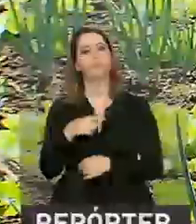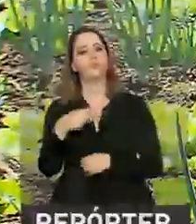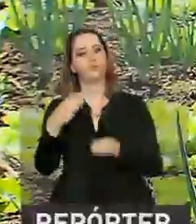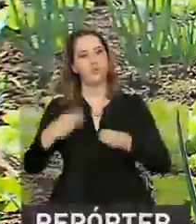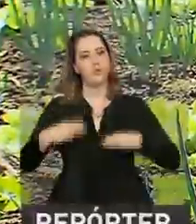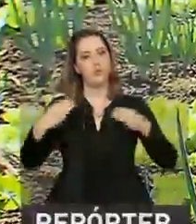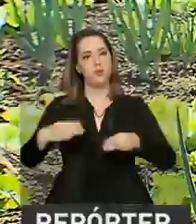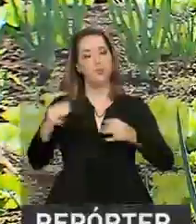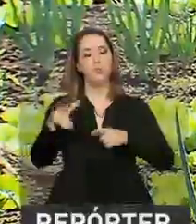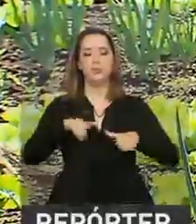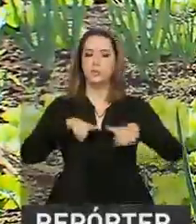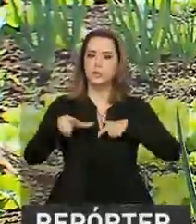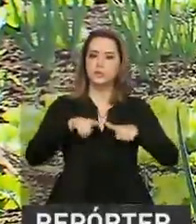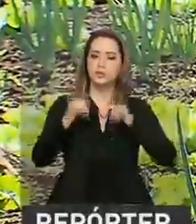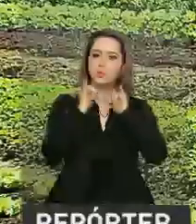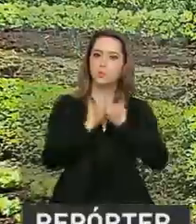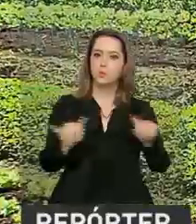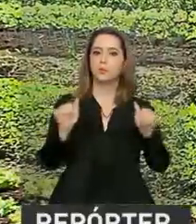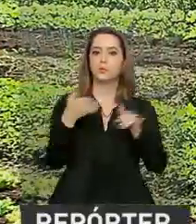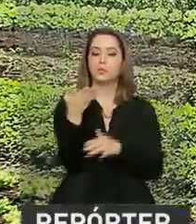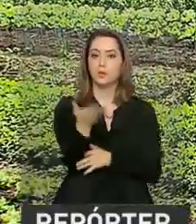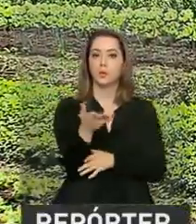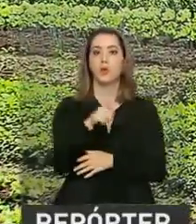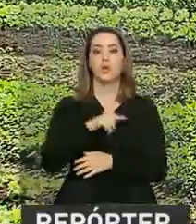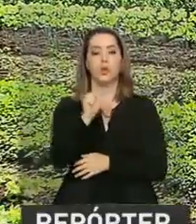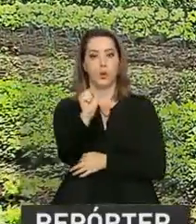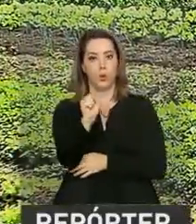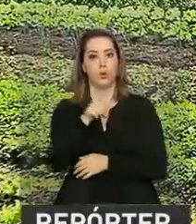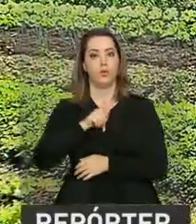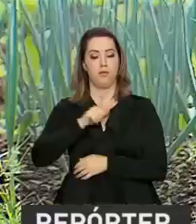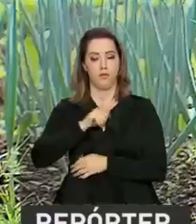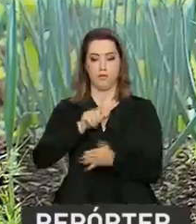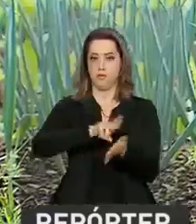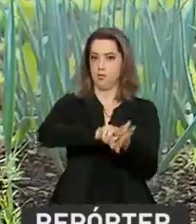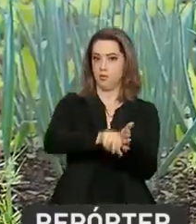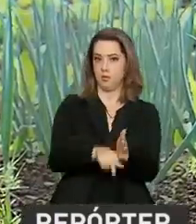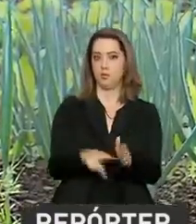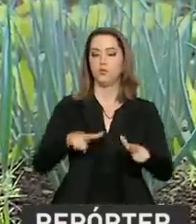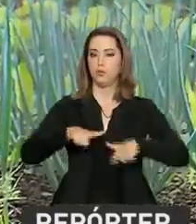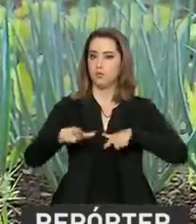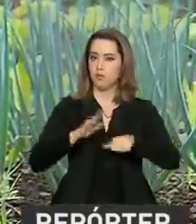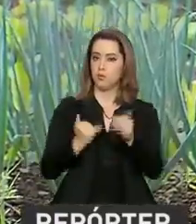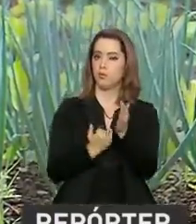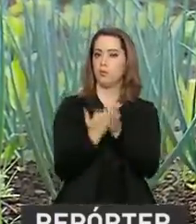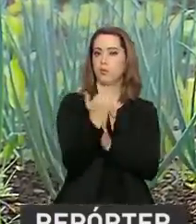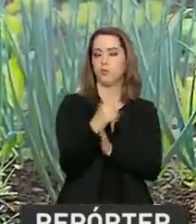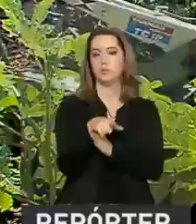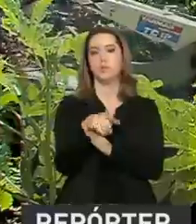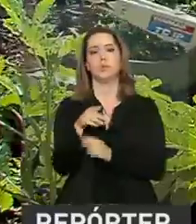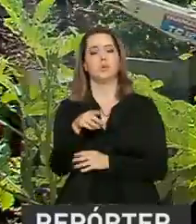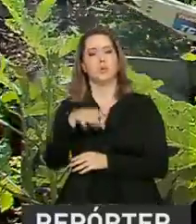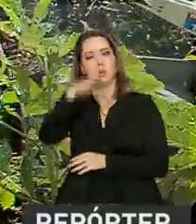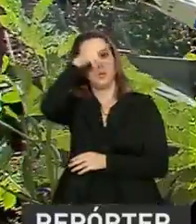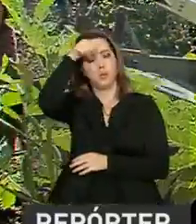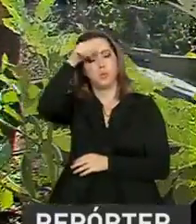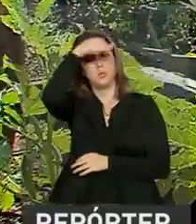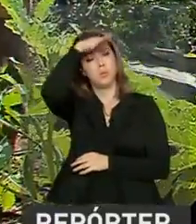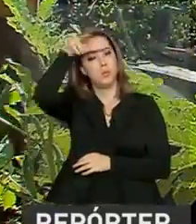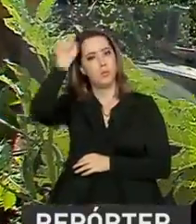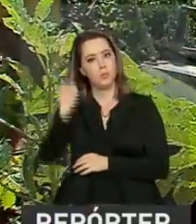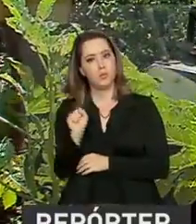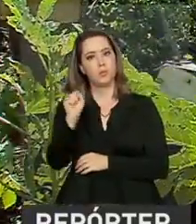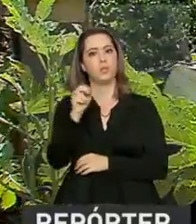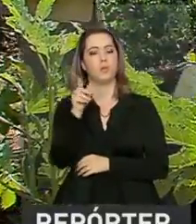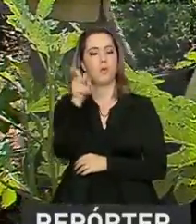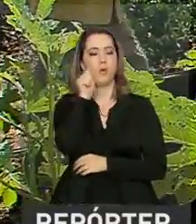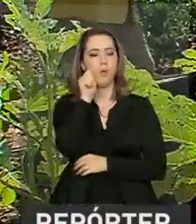8 estados fecharam o mês com saldo positivo. Minas Gerais, Goiás, Mato Grosso do Sul, Acre, Piauí, Amapá